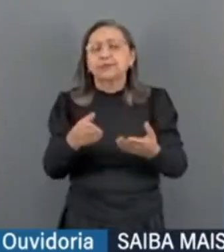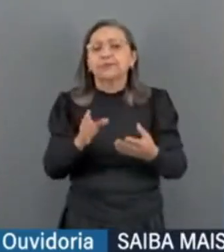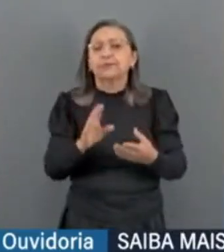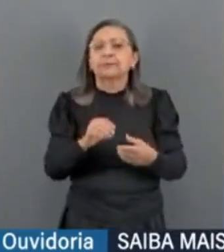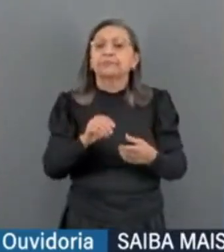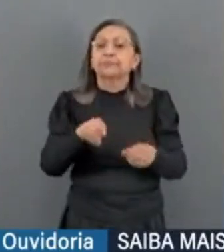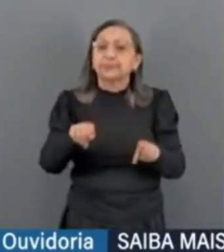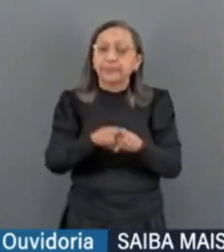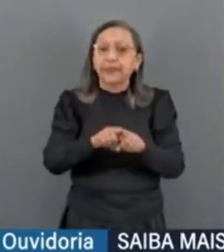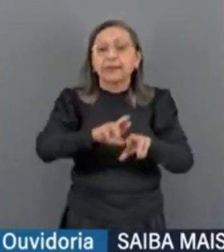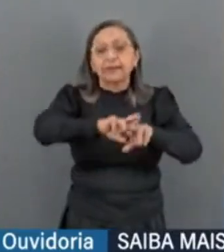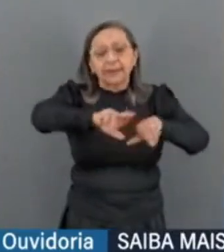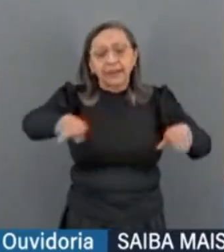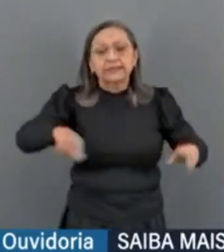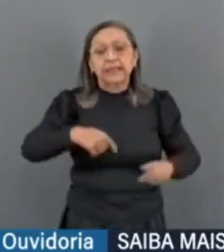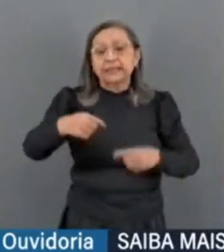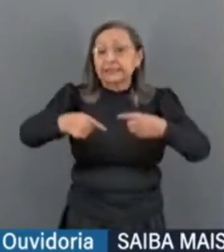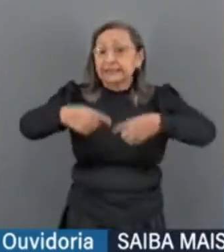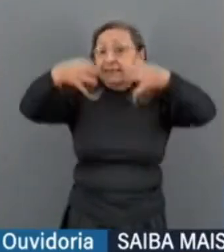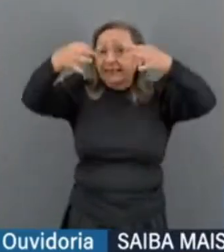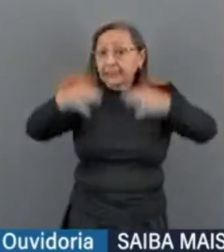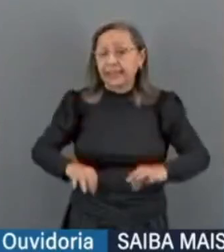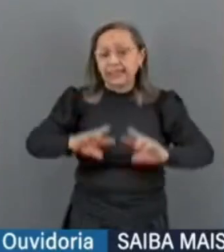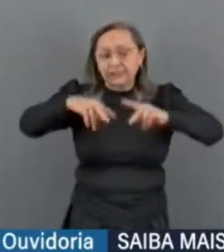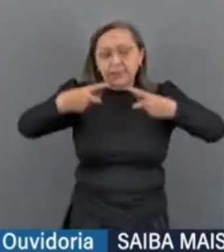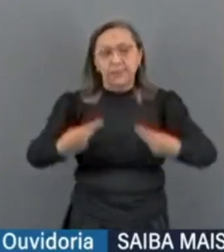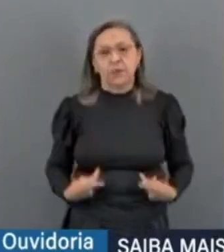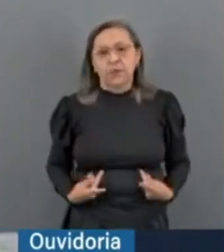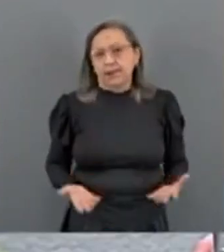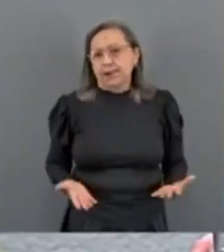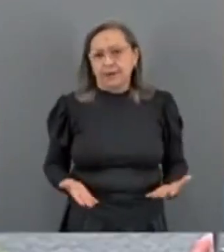dentre eles a dignidade da pessoa humana